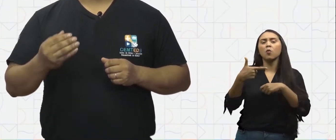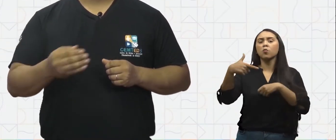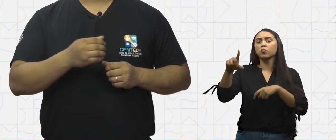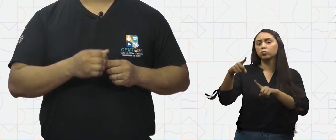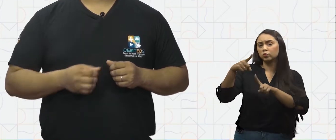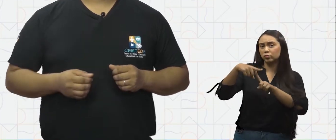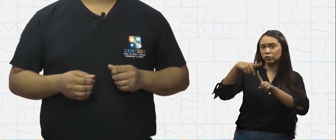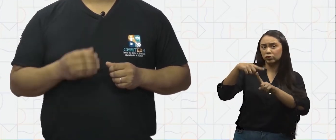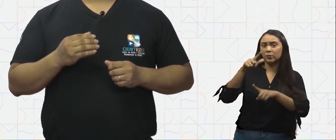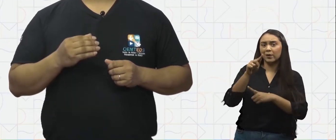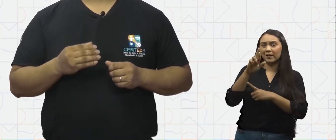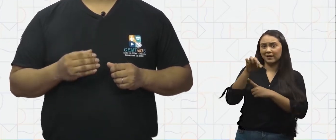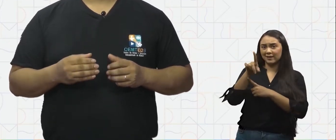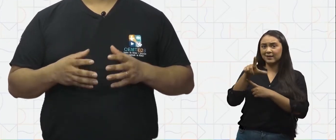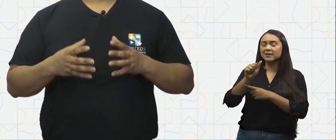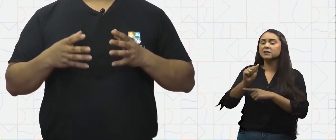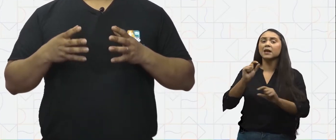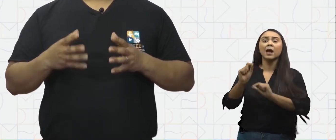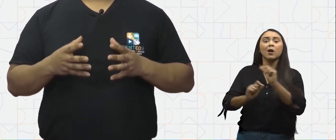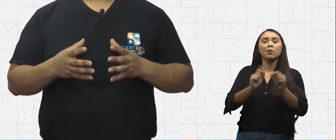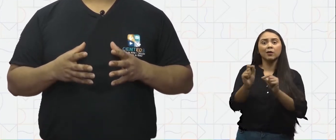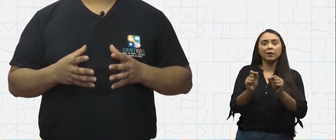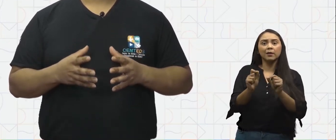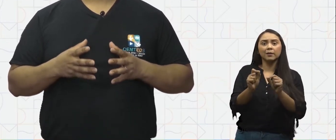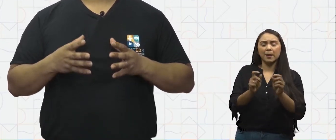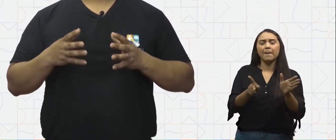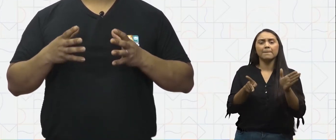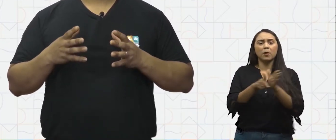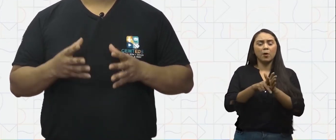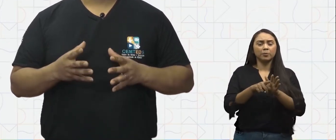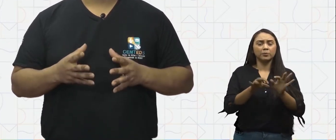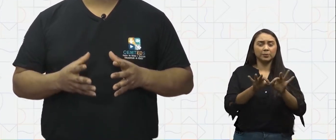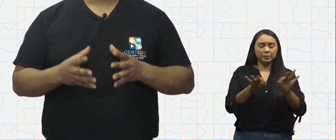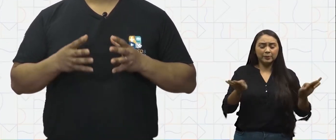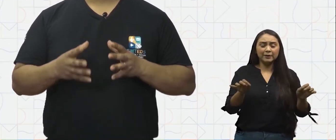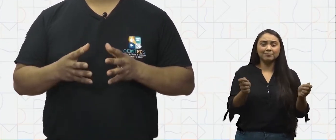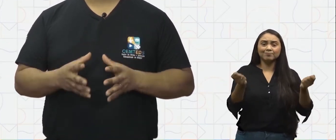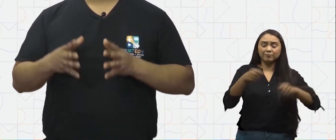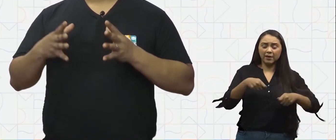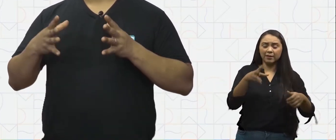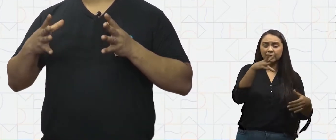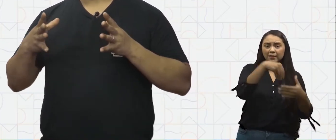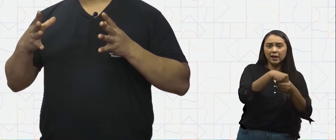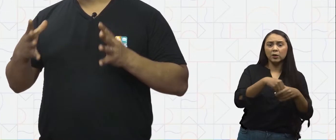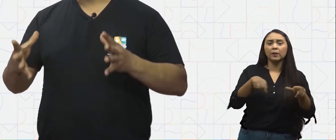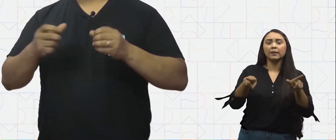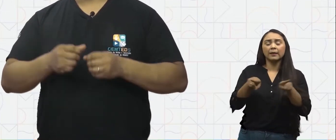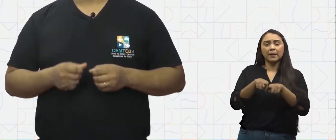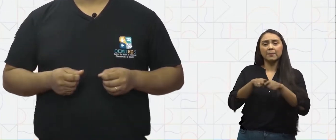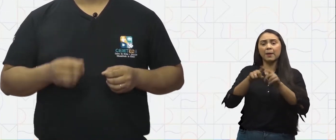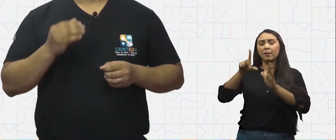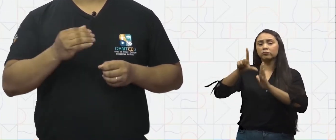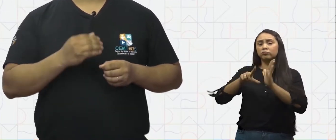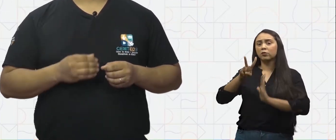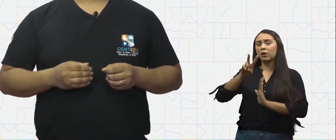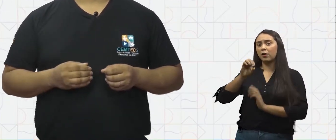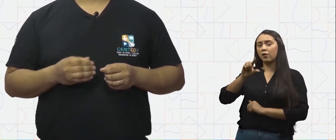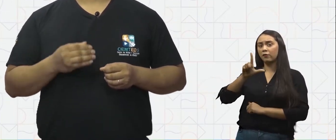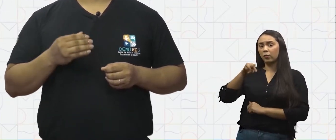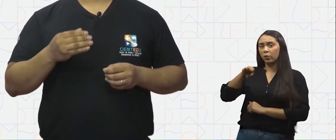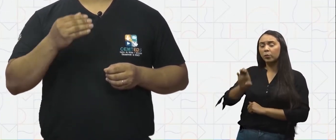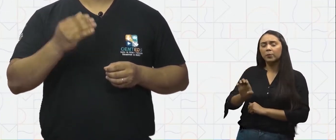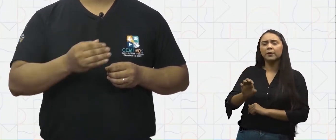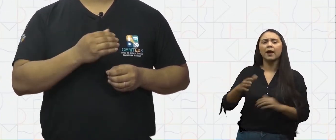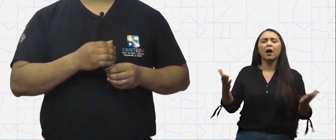grandeza muito comum, que são as medidas de capacidade e de volume. Vamos